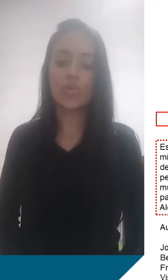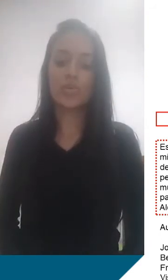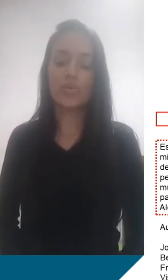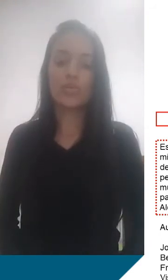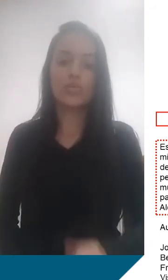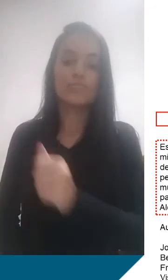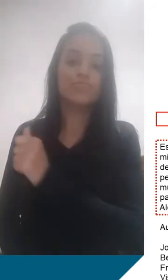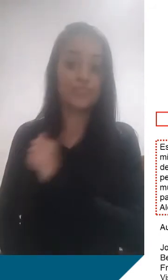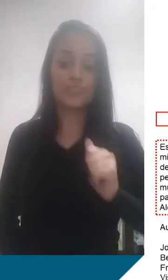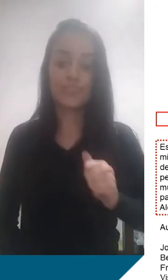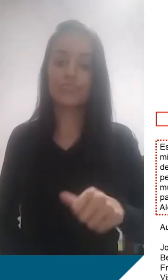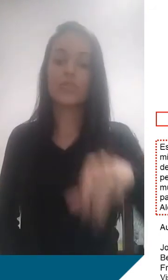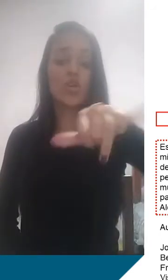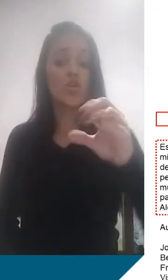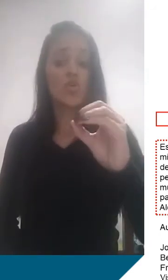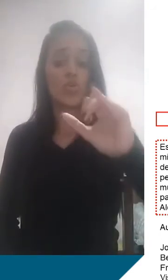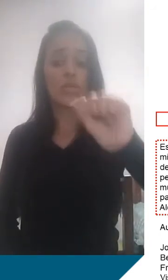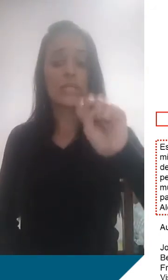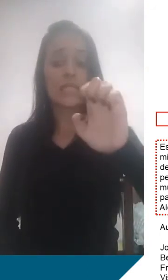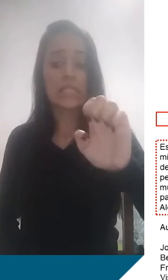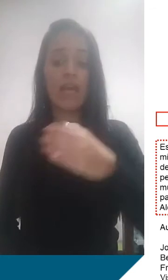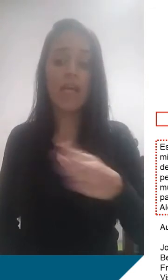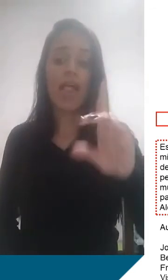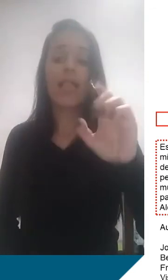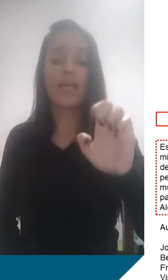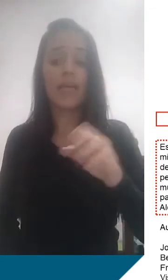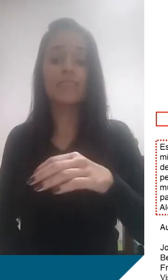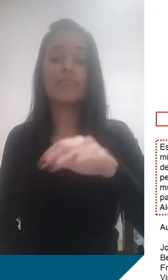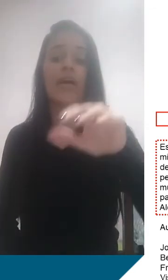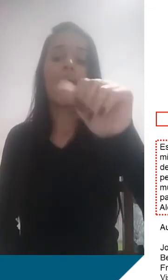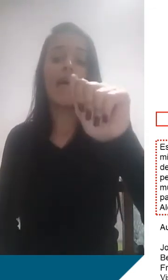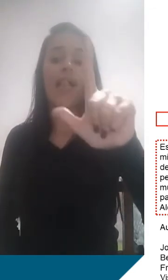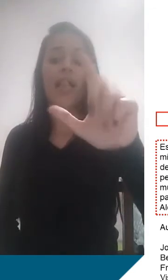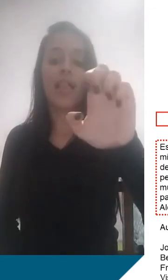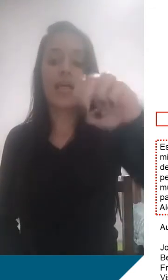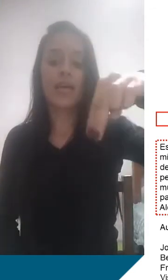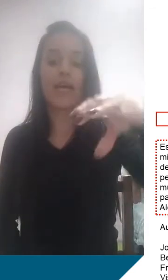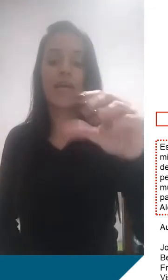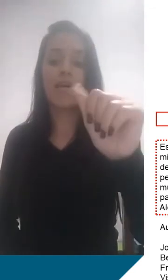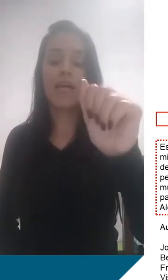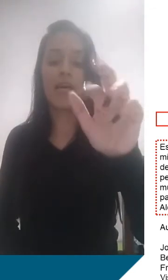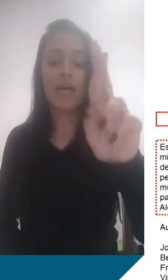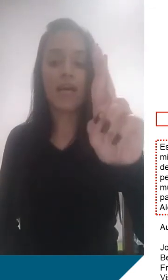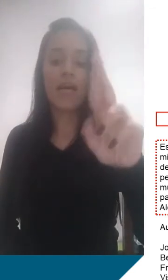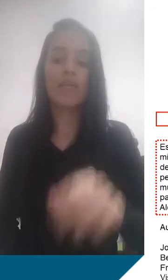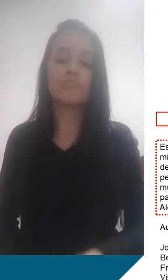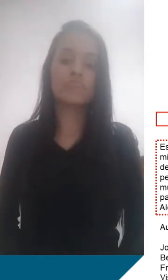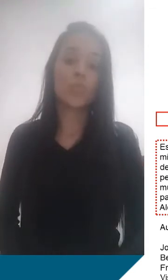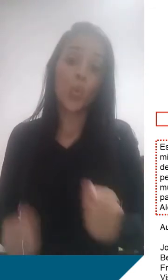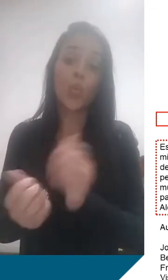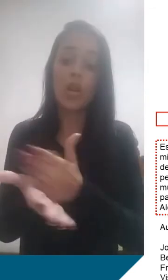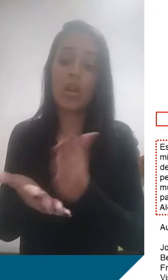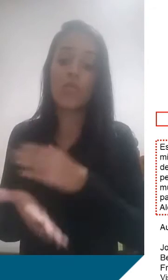Gaúcho; Bernardo Guimarães, com Escravizauro e o Garimpeiro; Franklin Távora, com O Matuto e o Cabeleira; e Visconde